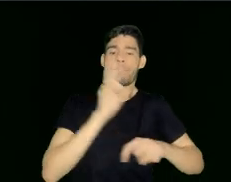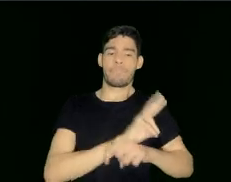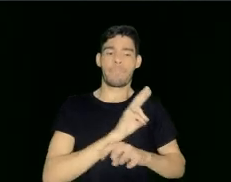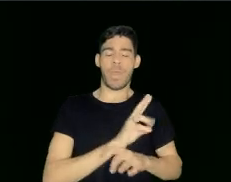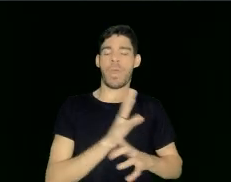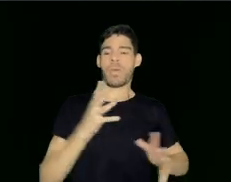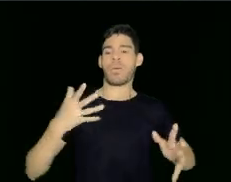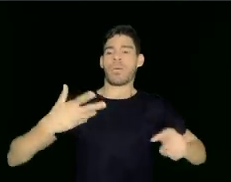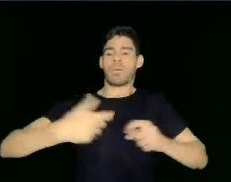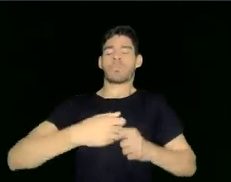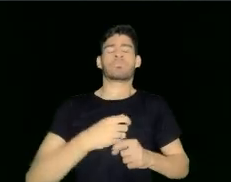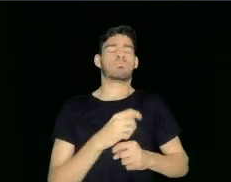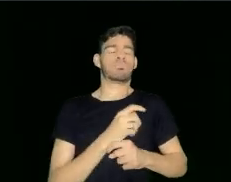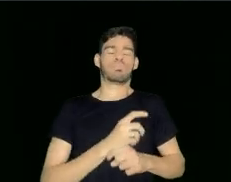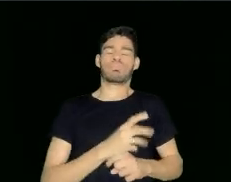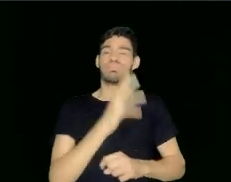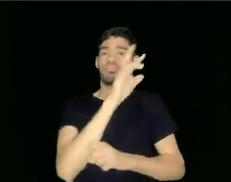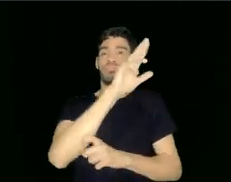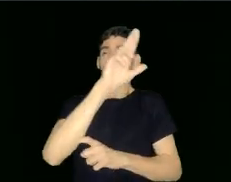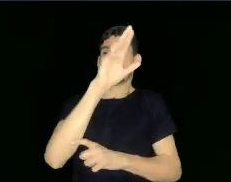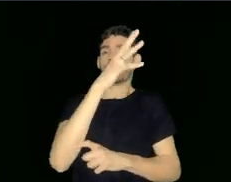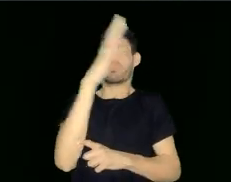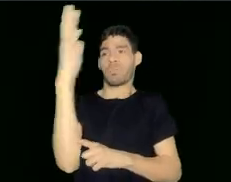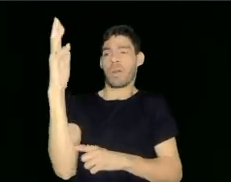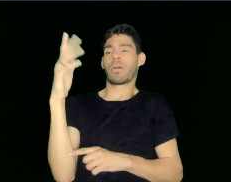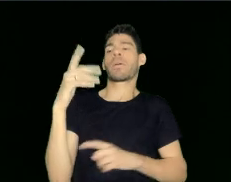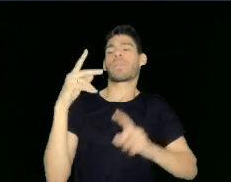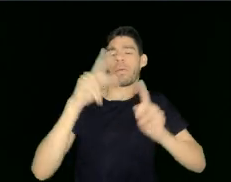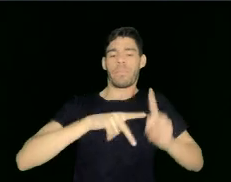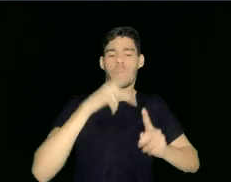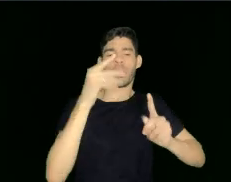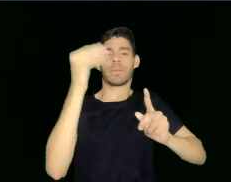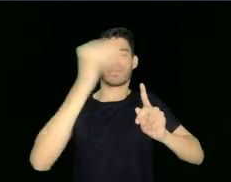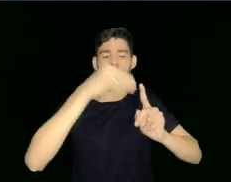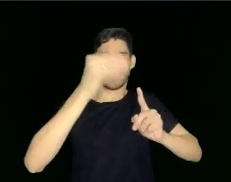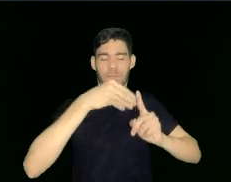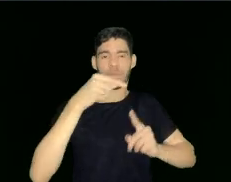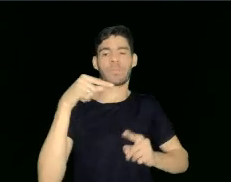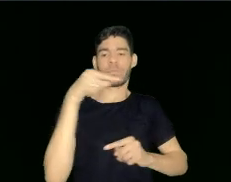desses biomas, para a preservação da rica biodiversidade e